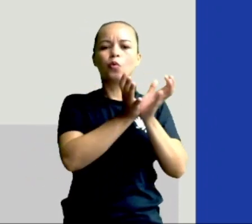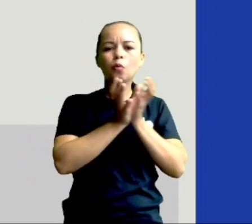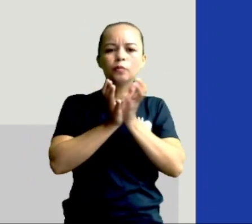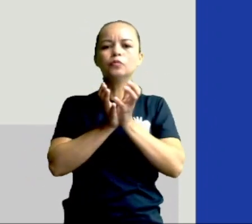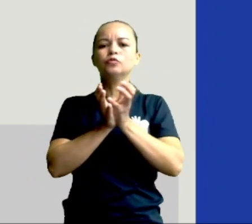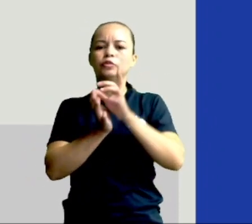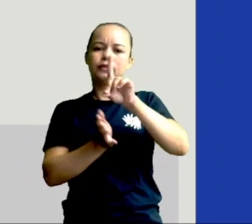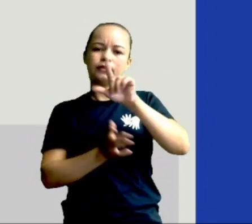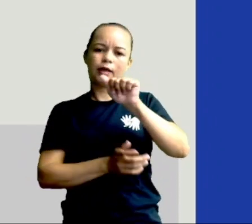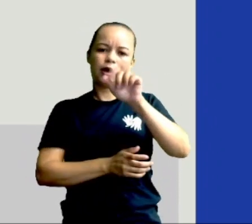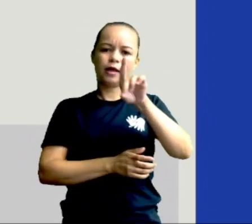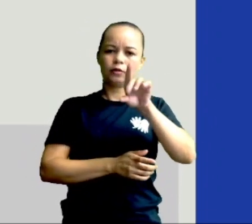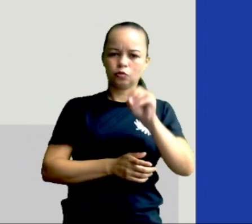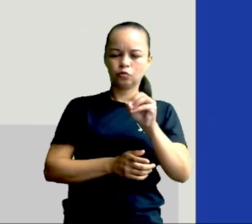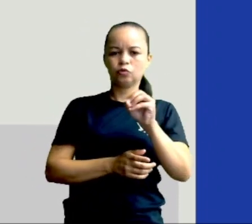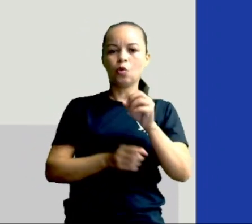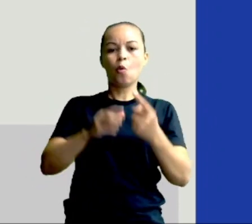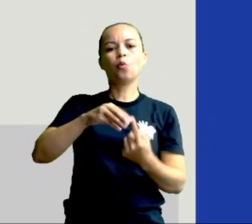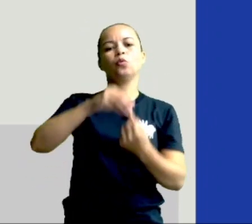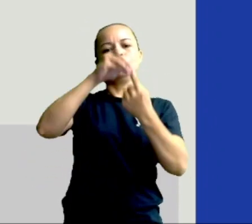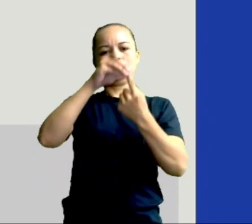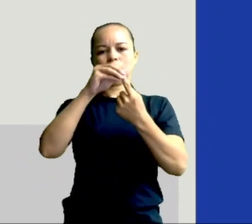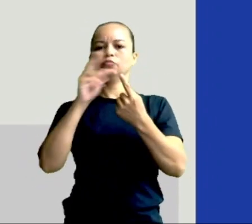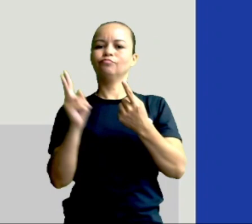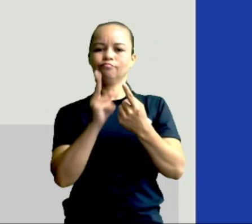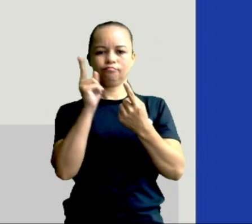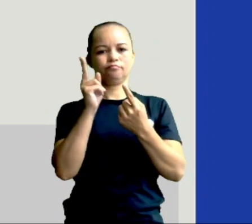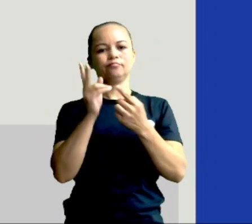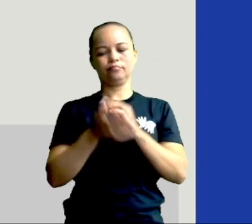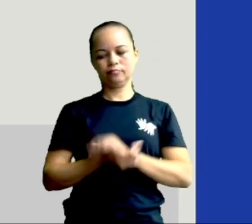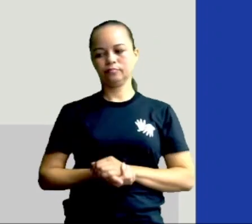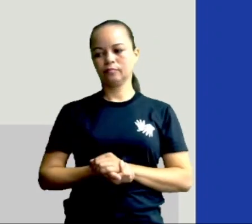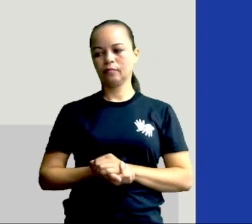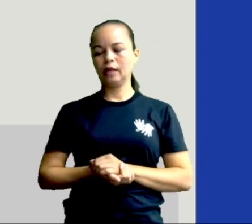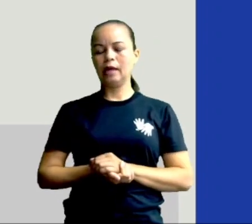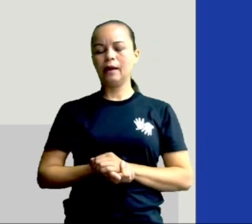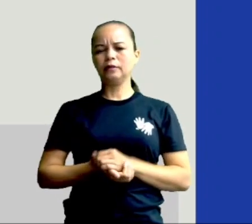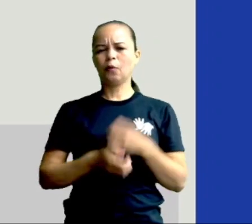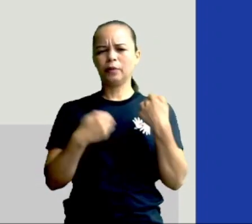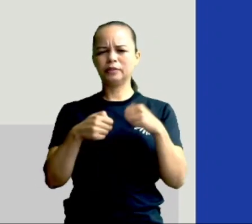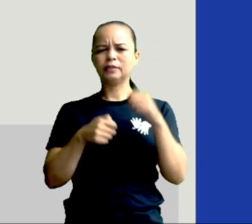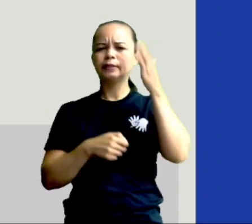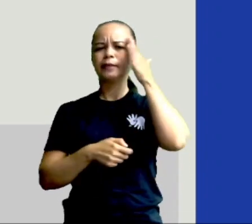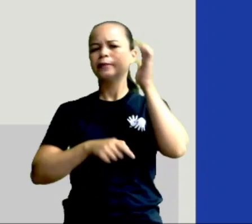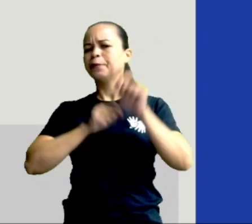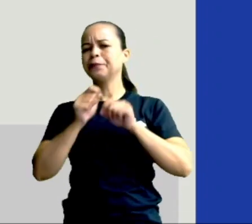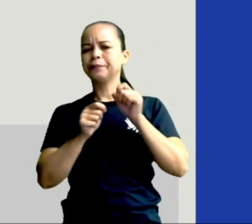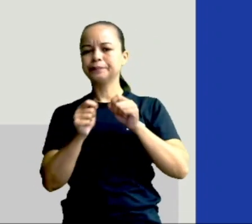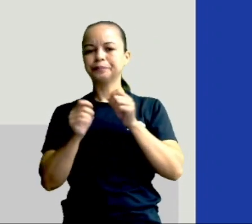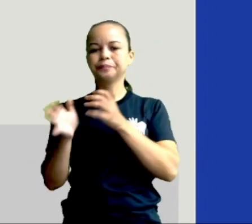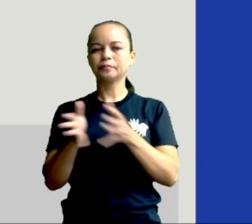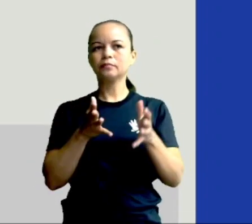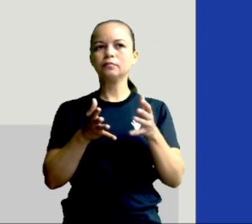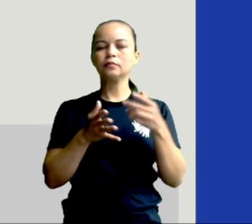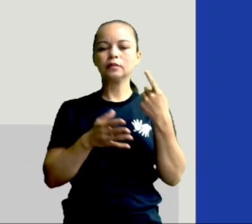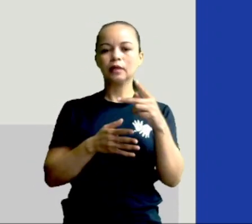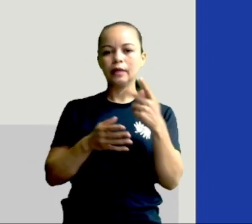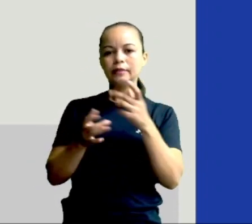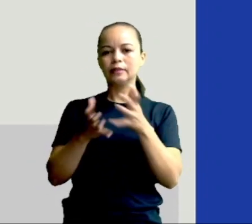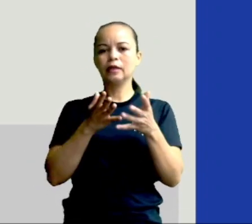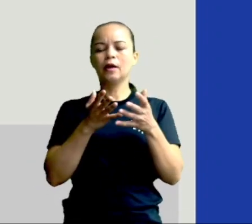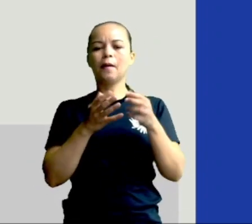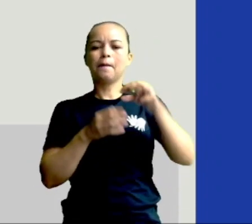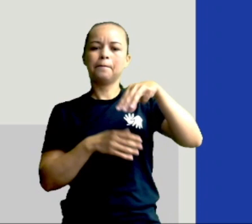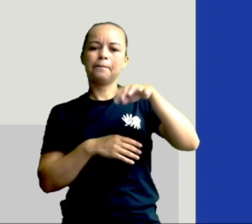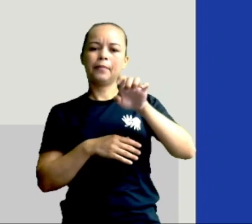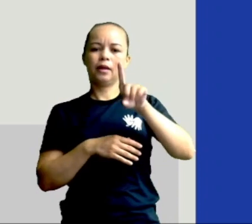um único valor. Então, o que é que a gente precisa entender aqui? Nesse trabalho, essas medidas centrais, a gente vai